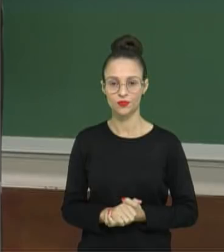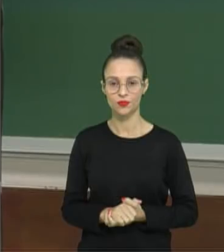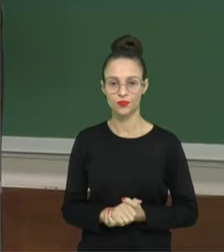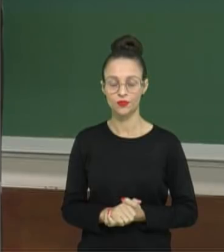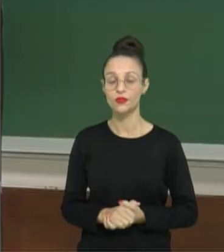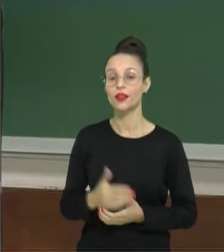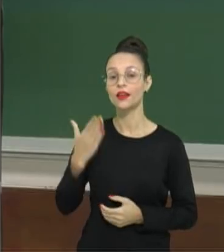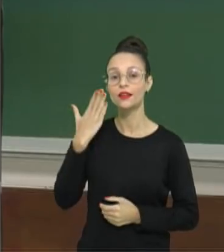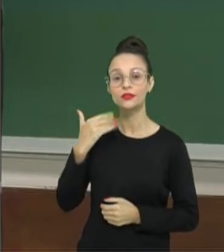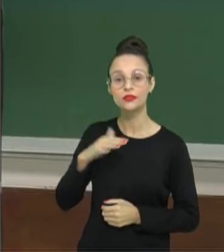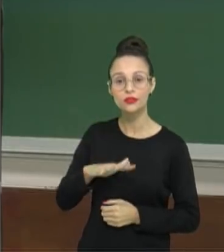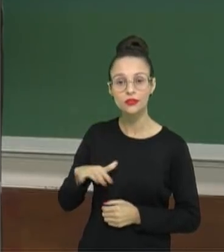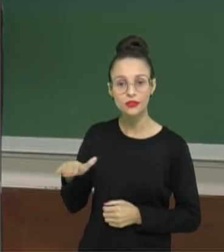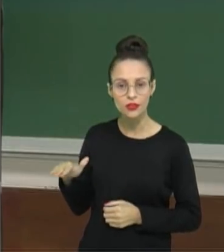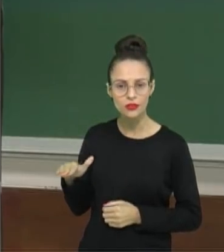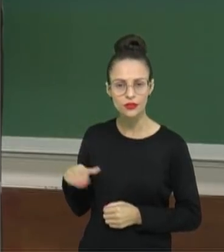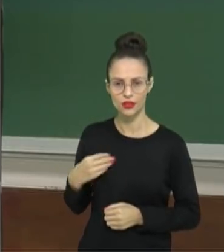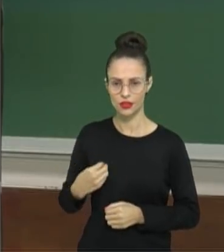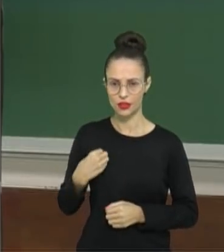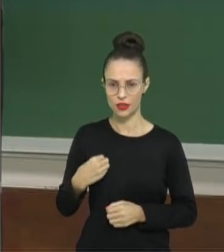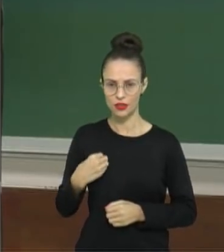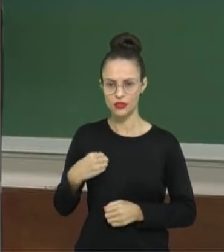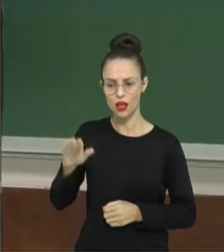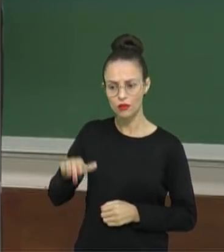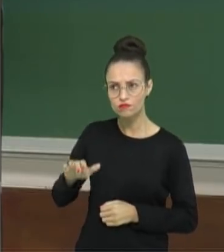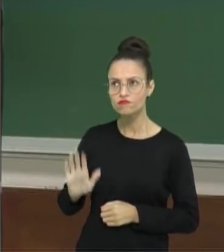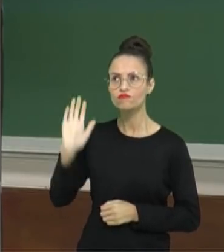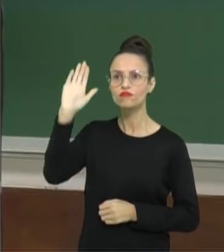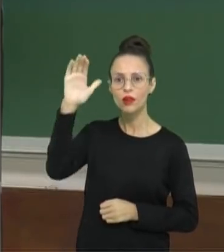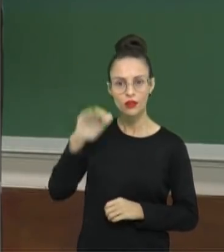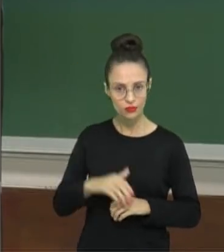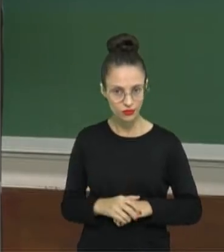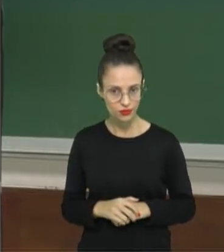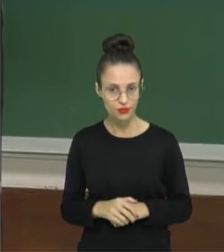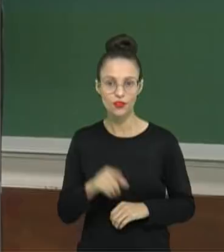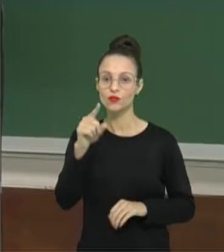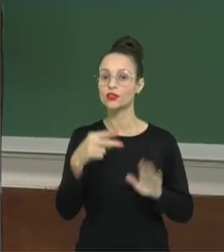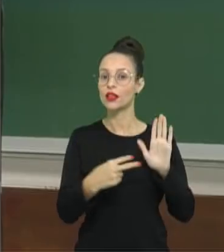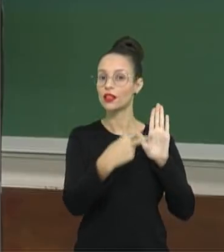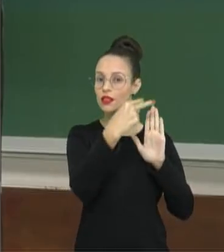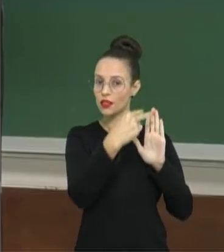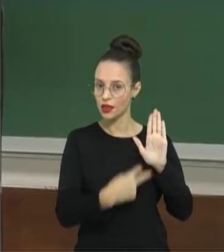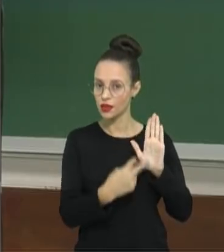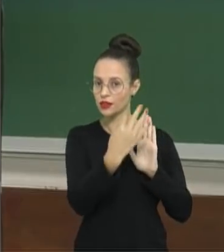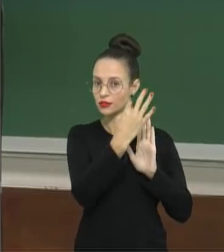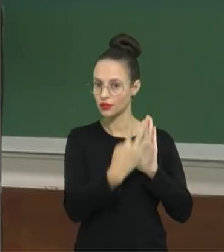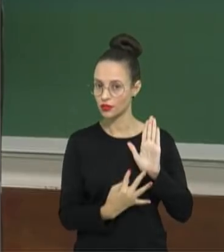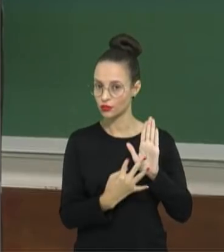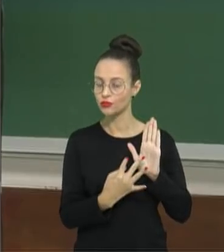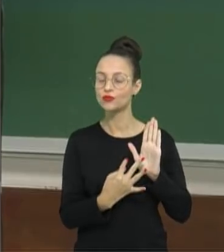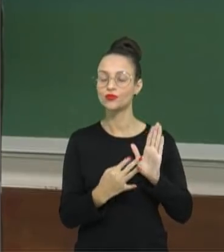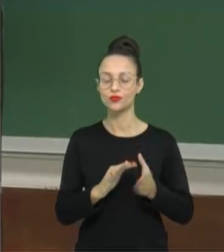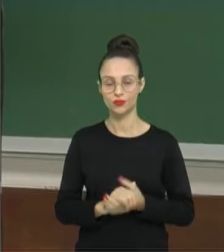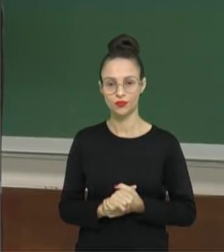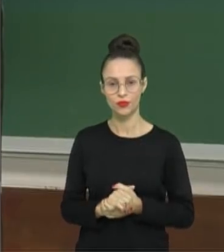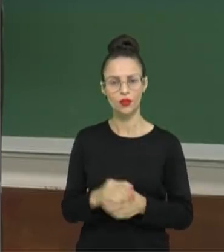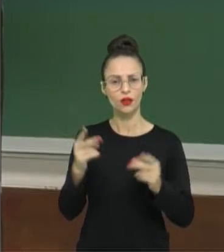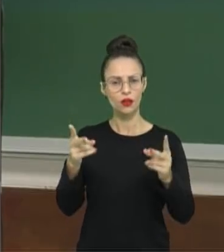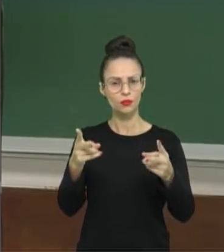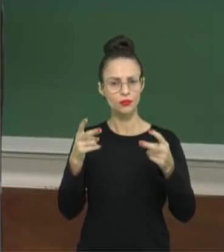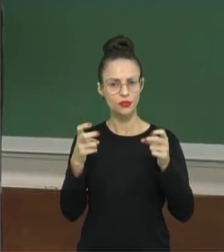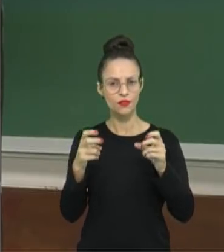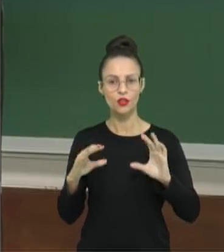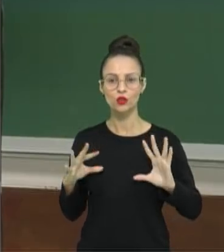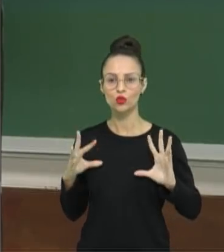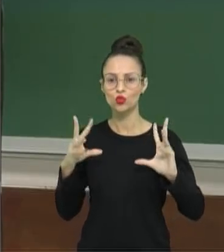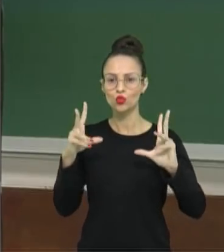As crianças estão jogando basquete? Leia a informação no texto. Observe,